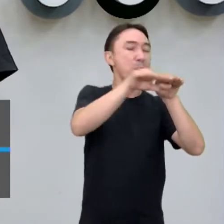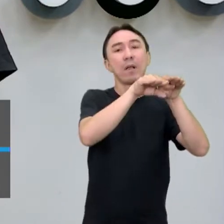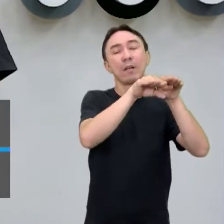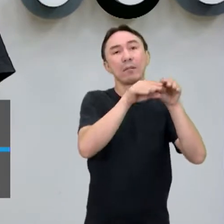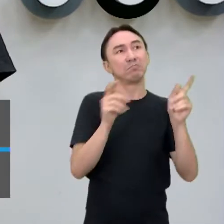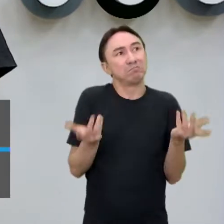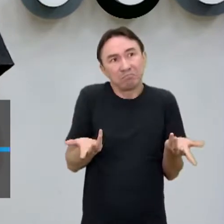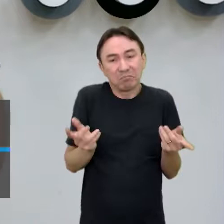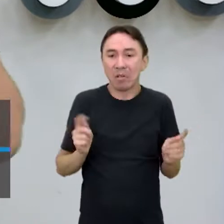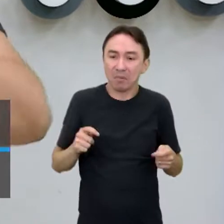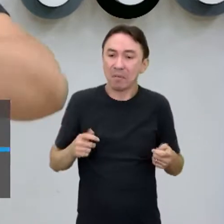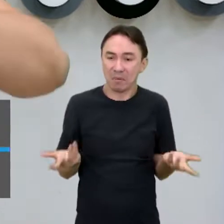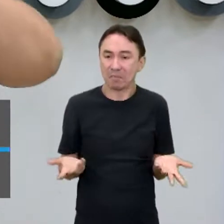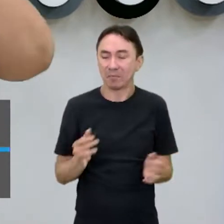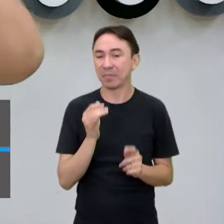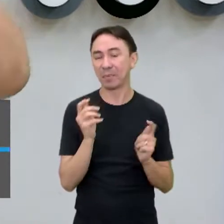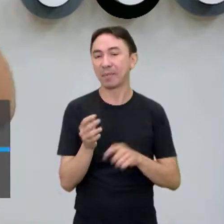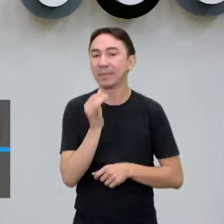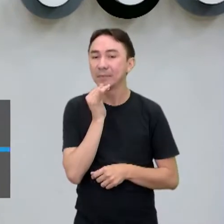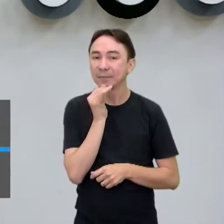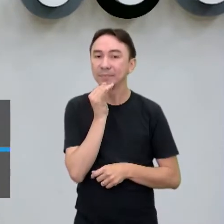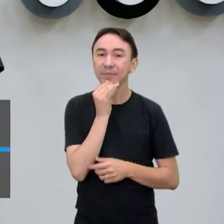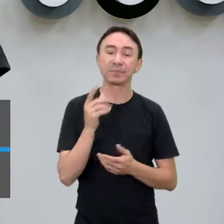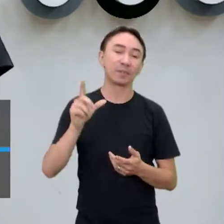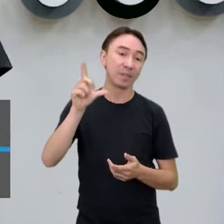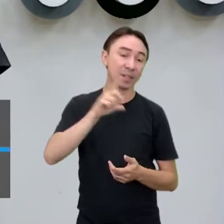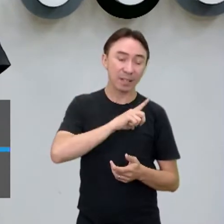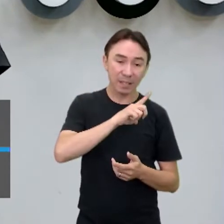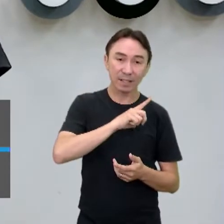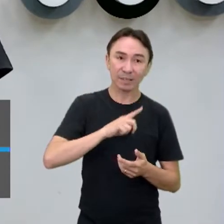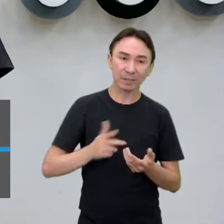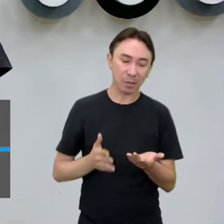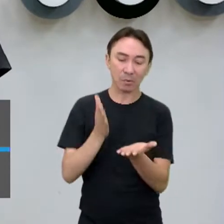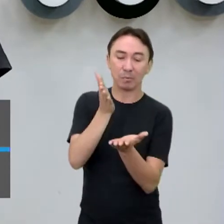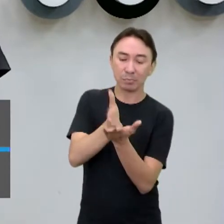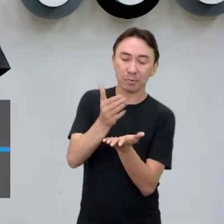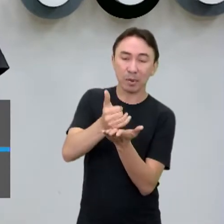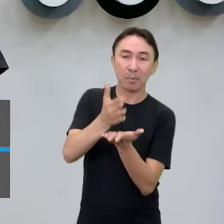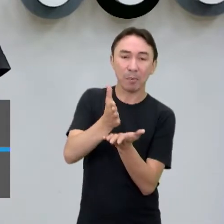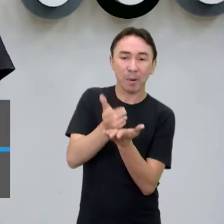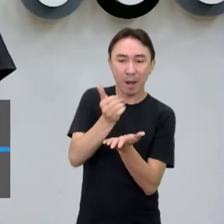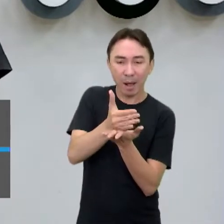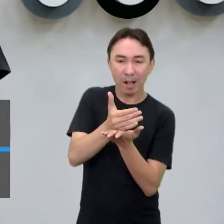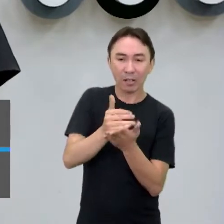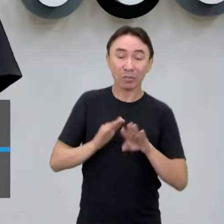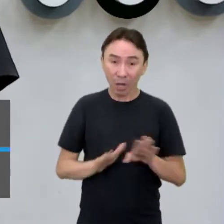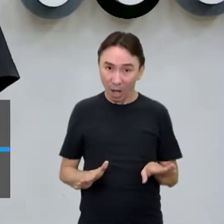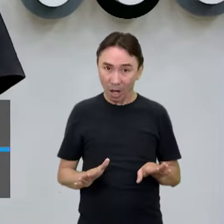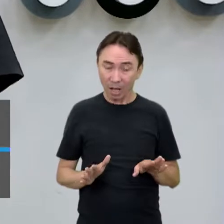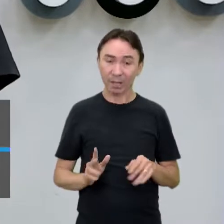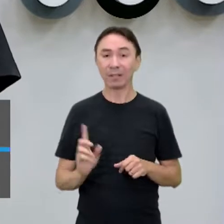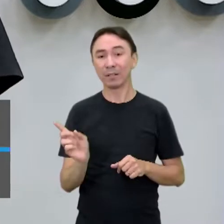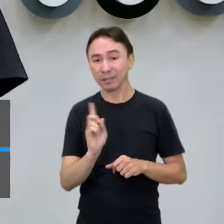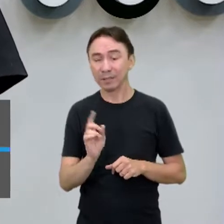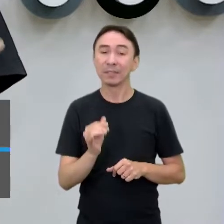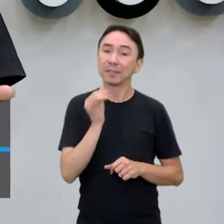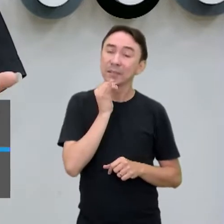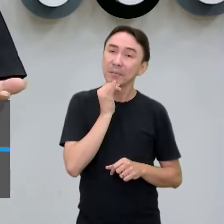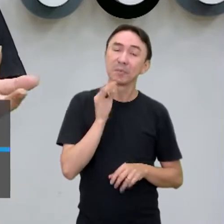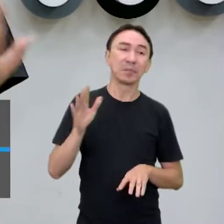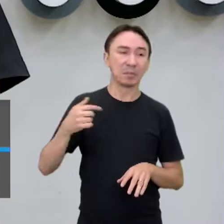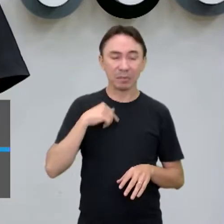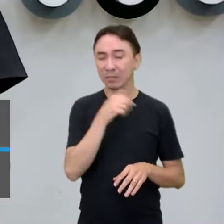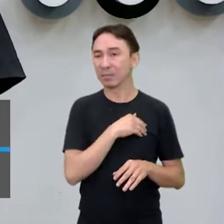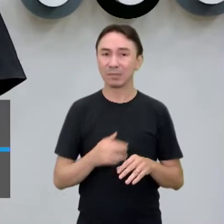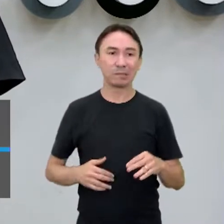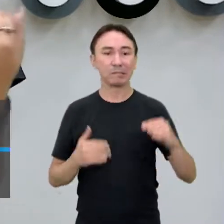de estratificação, não só a gente está falando dessa divisão, mas muitas vezes do processo de você não conseguir mudar de classe.